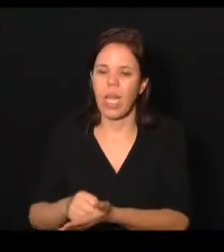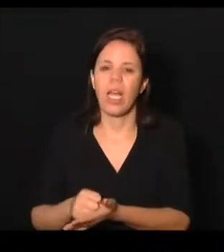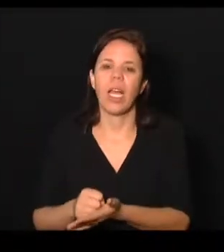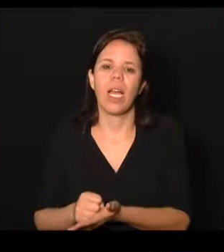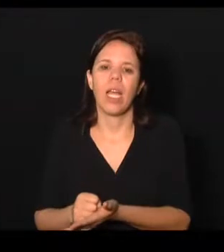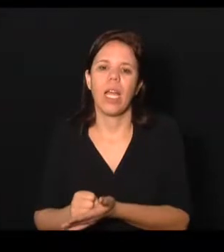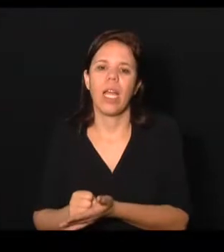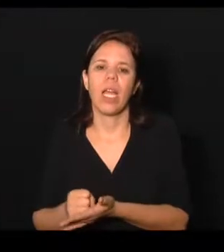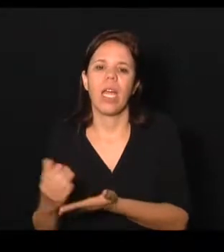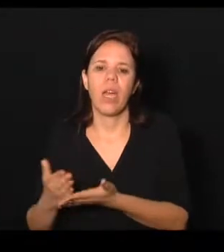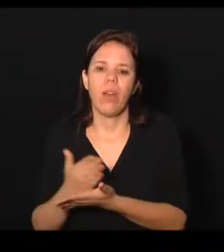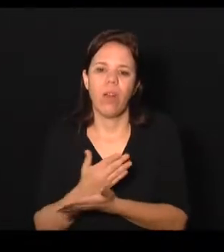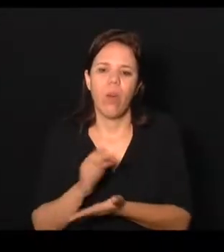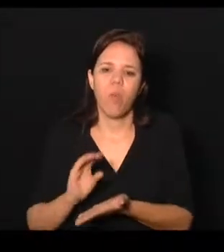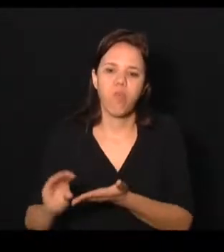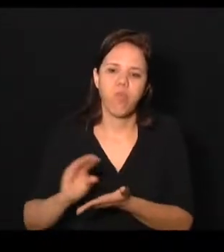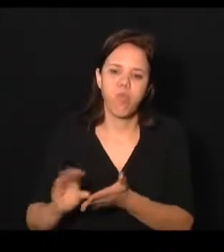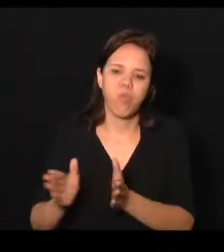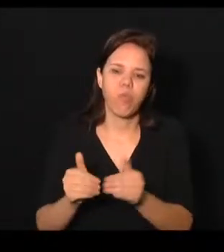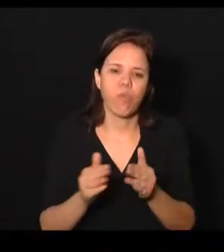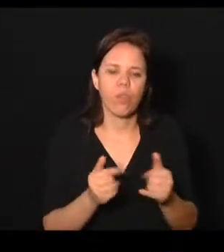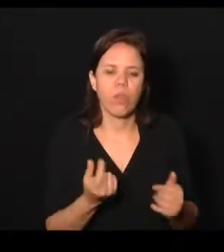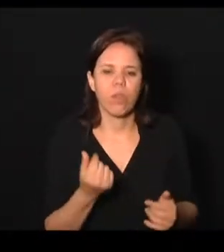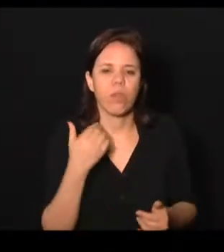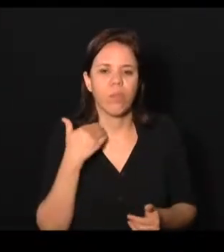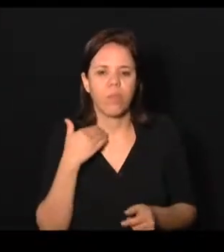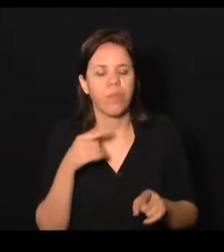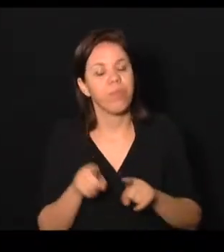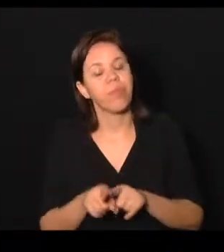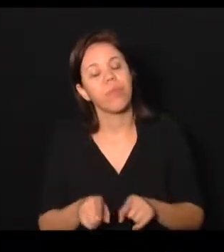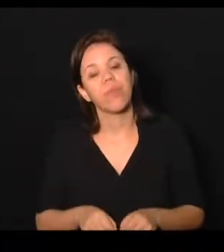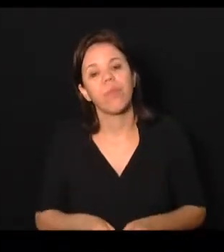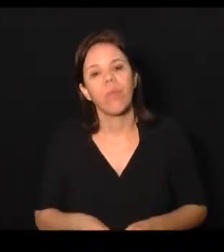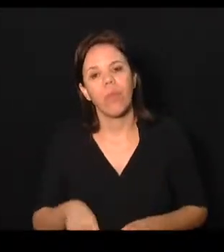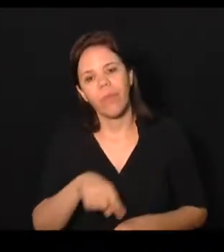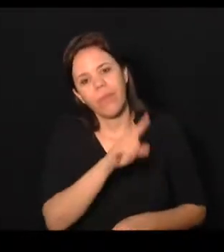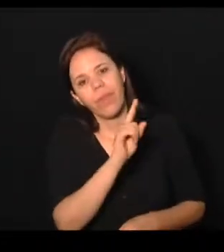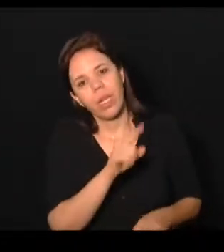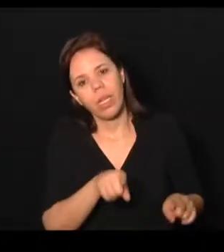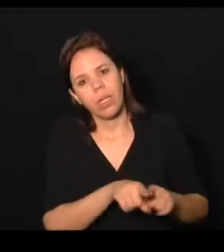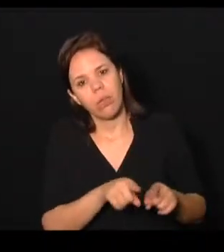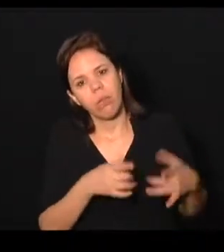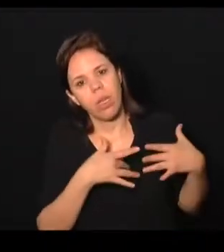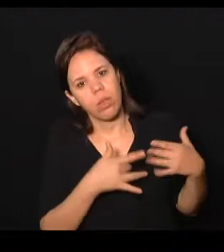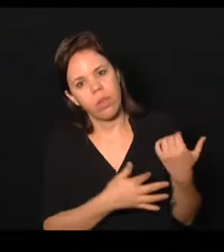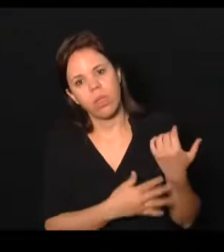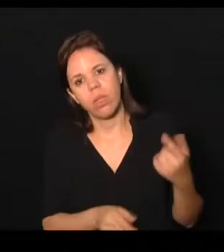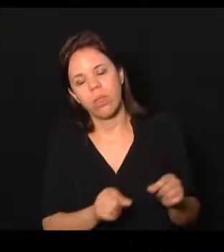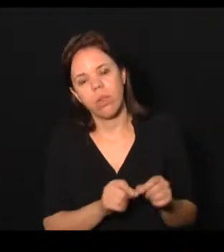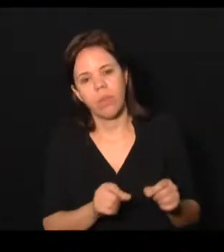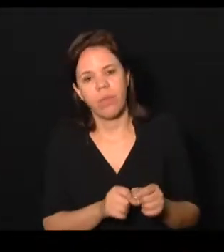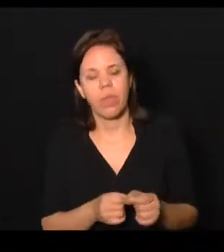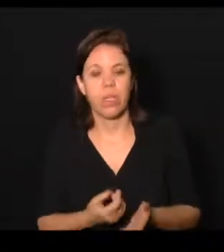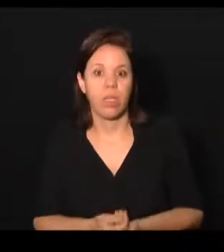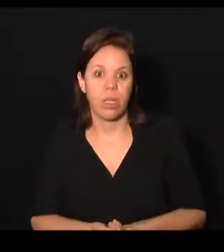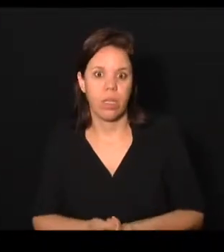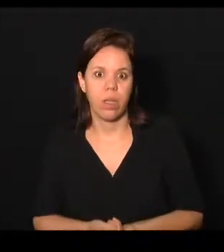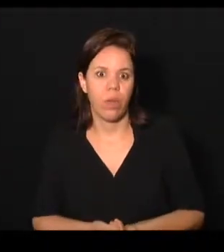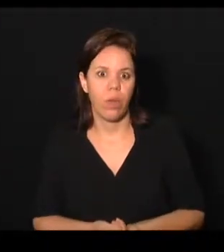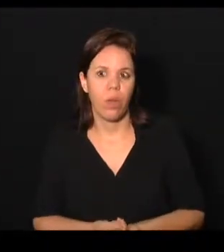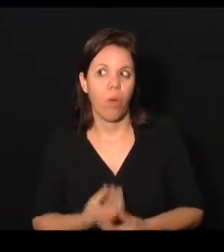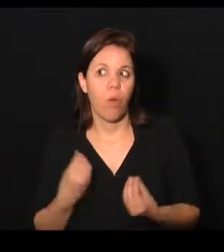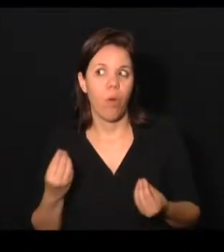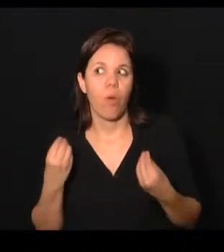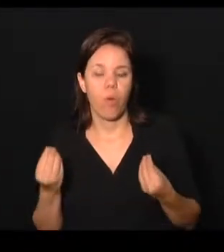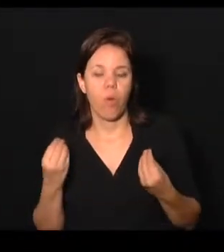em financeiras, inclusive foi lá no banco de sangue para fazer essa doação. Com que